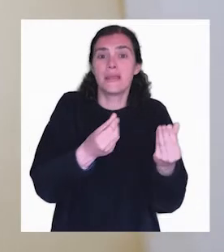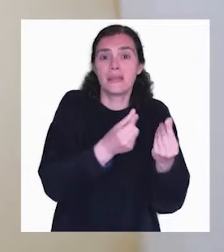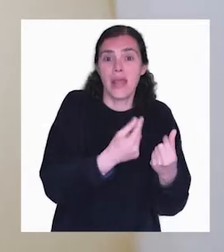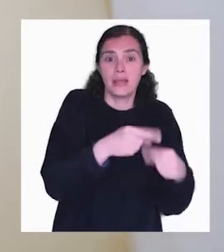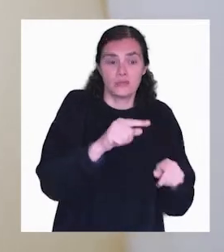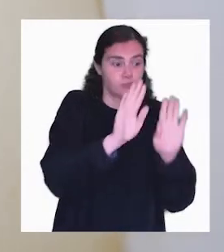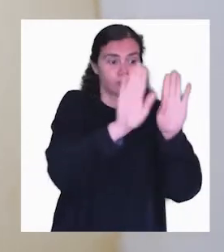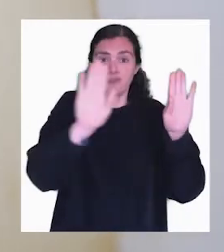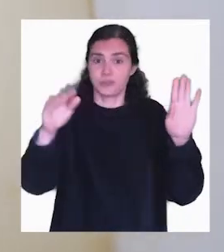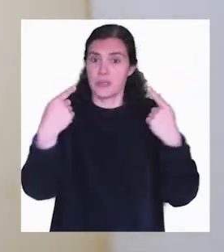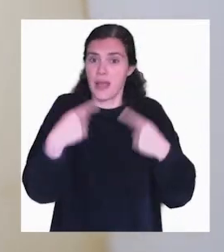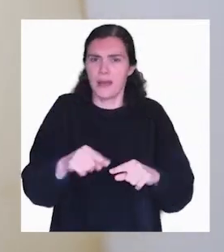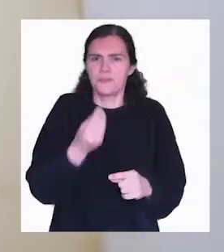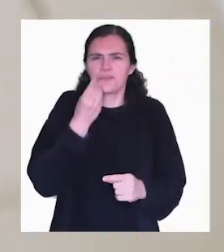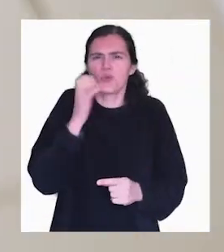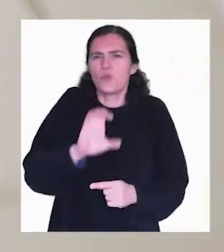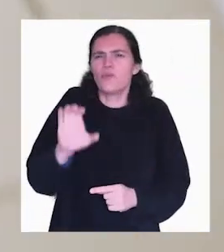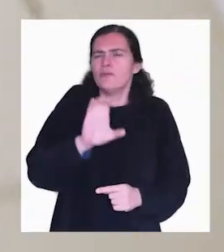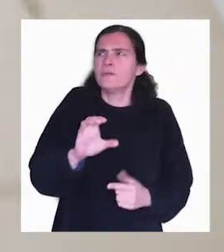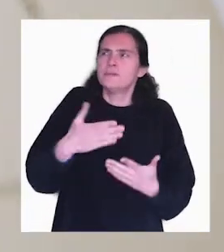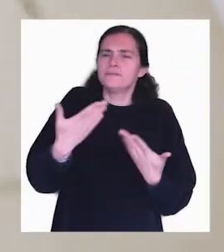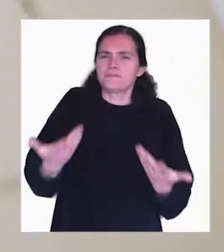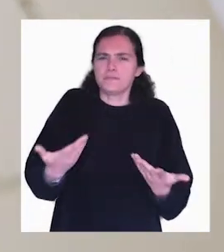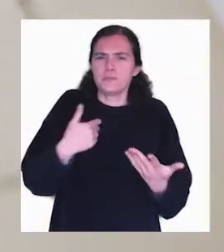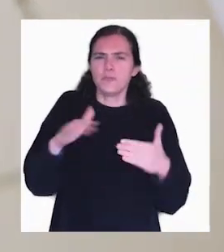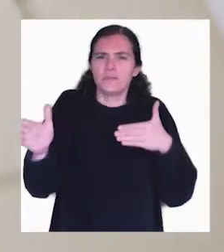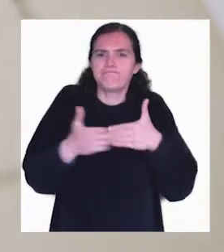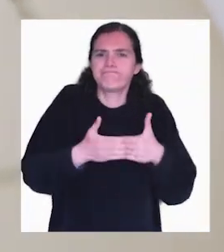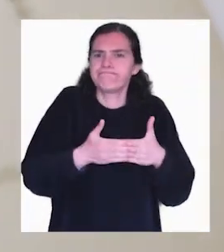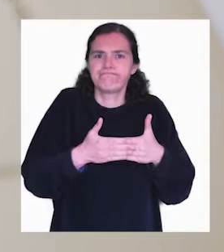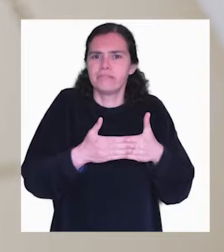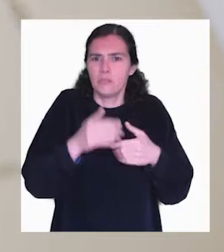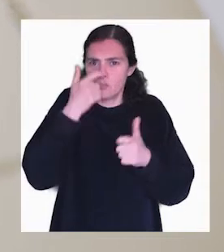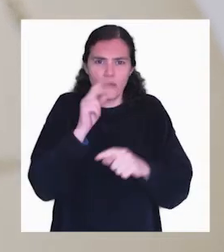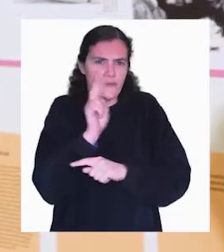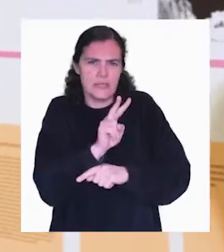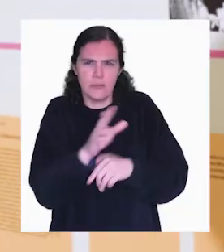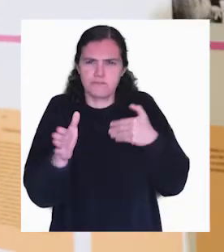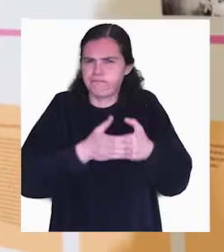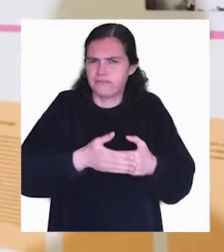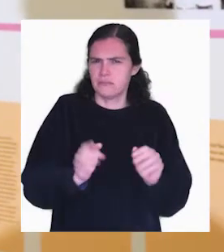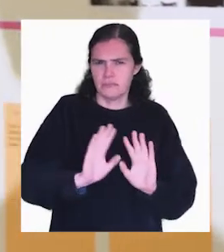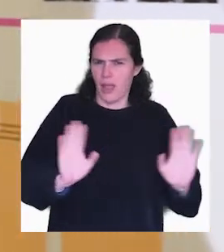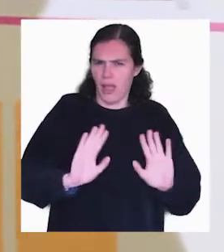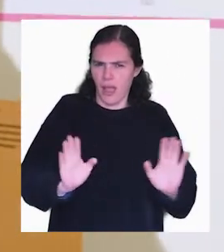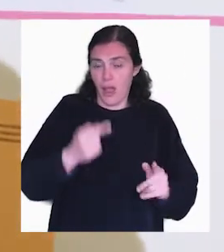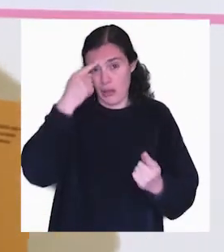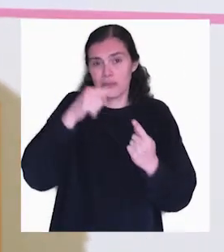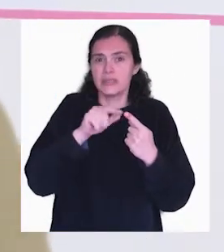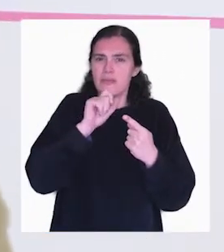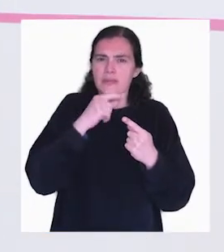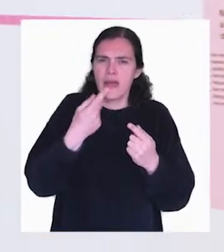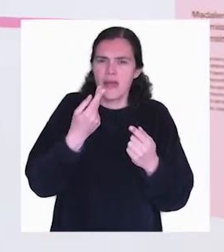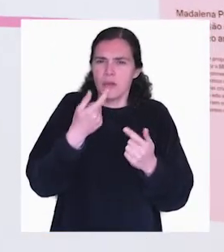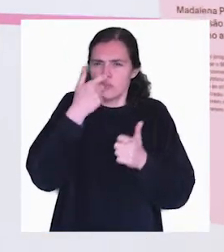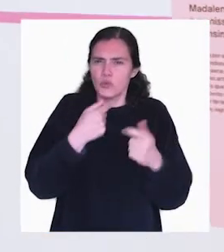são expostos, não como forma de fechar a visão, mas como forma de abrir a